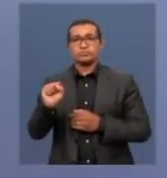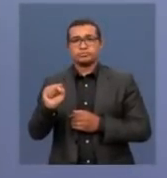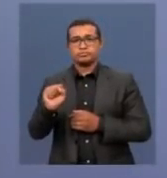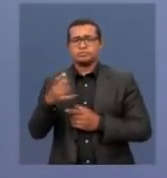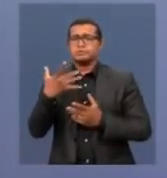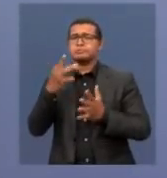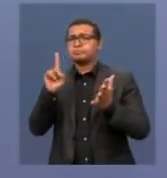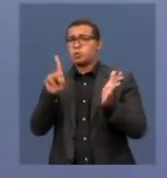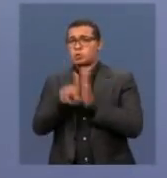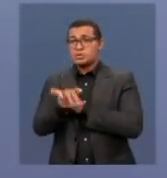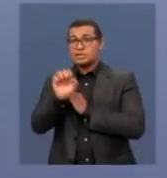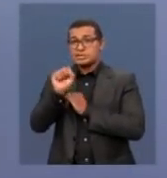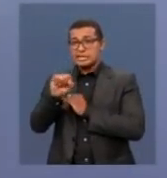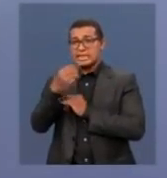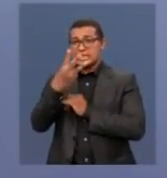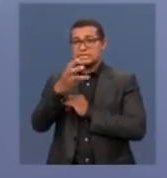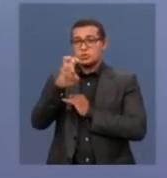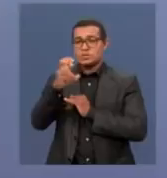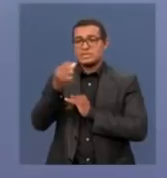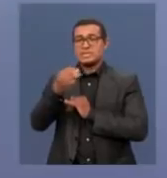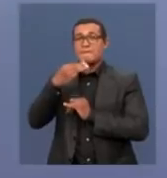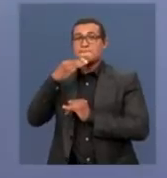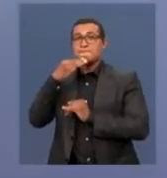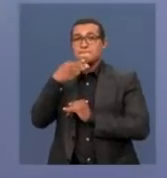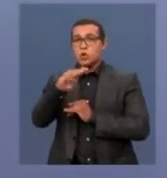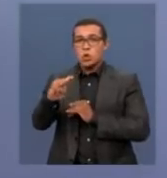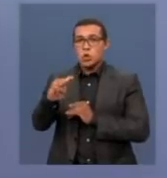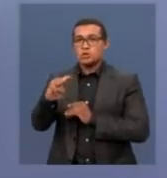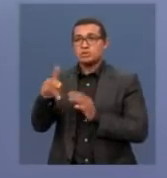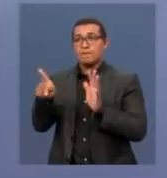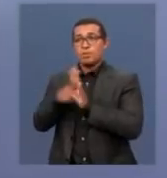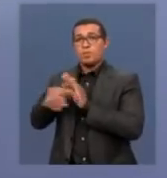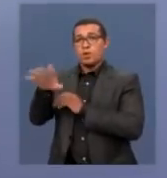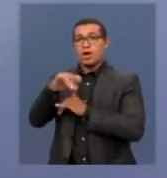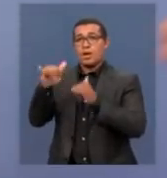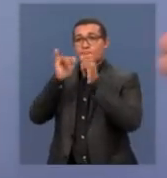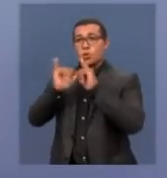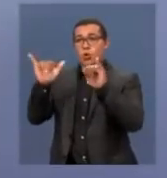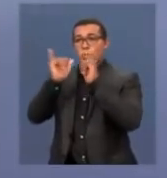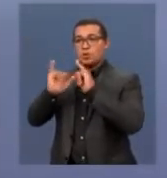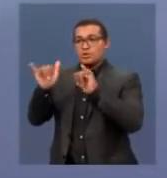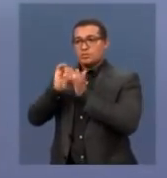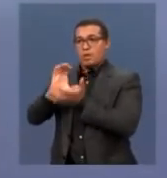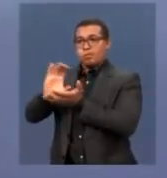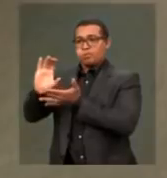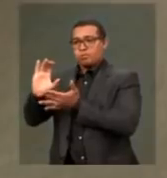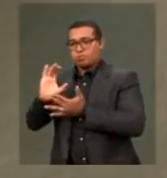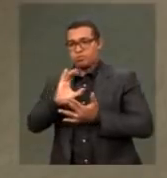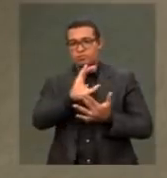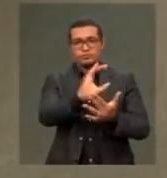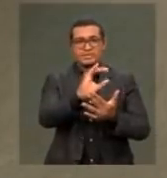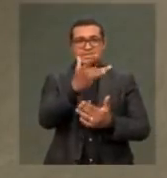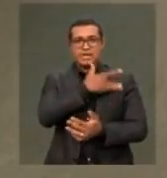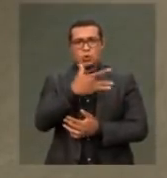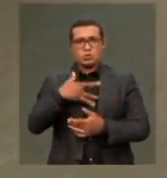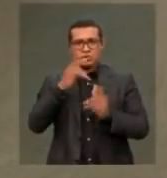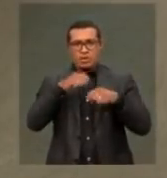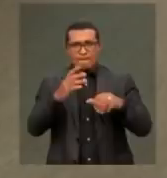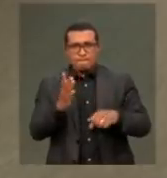us 356 milhões da área de publicidade na saúde não tinha melhorado a saúde não